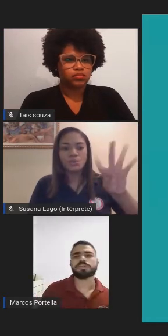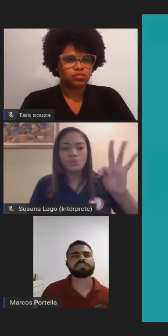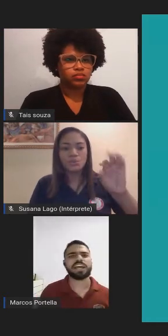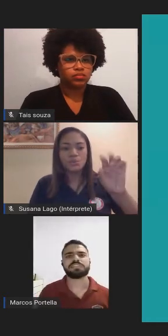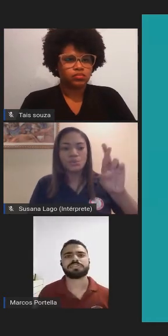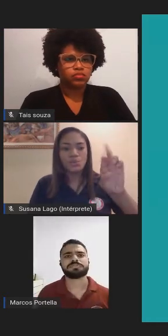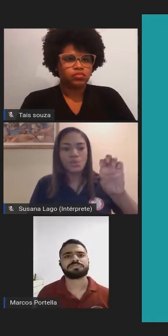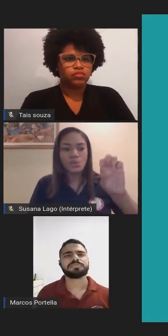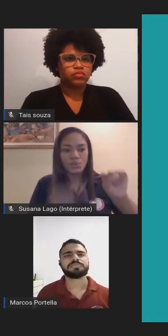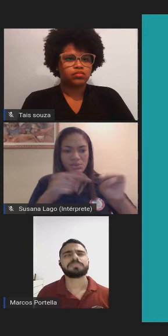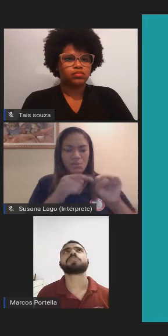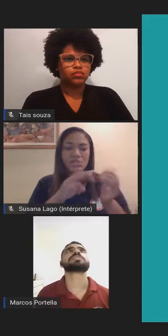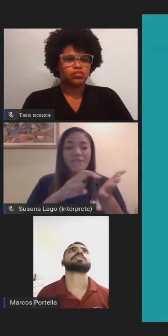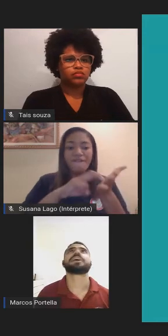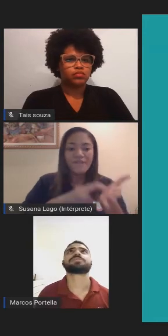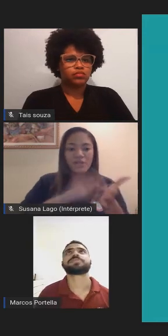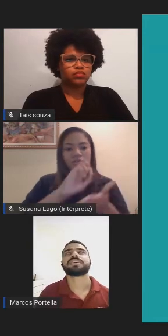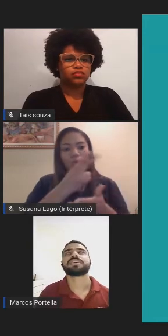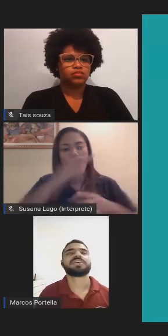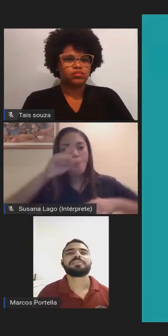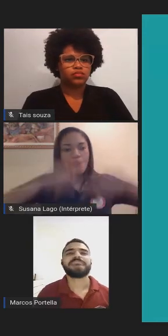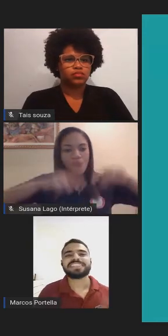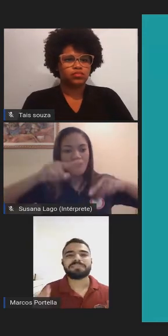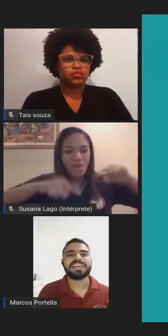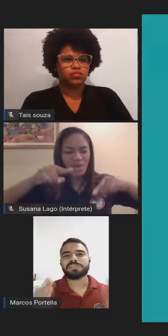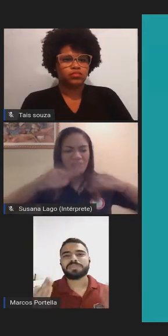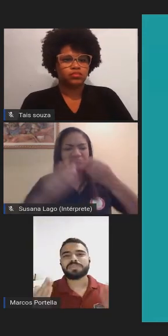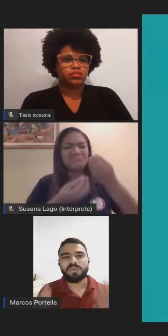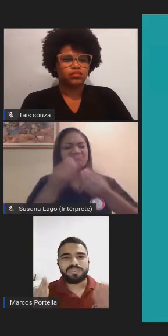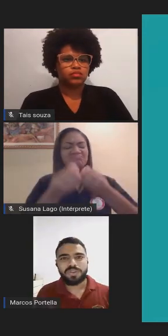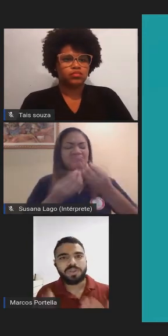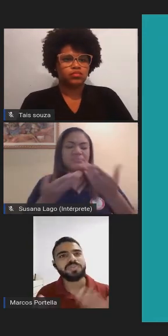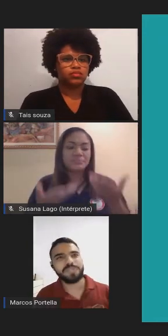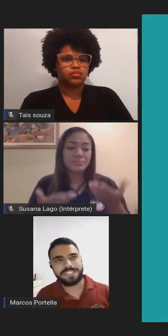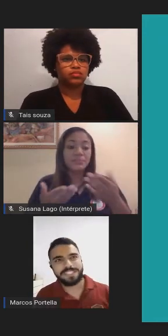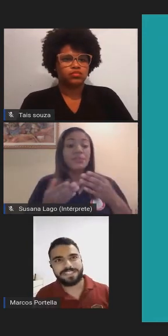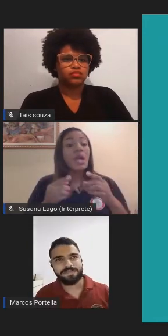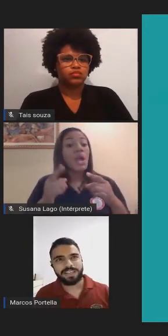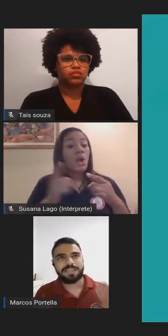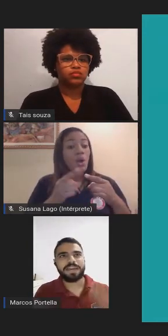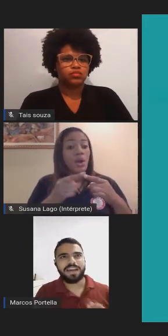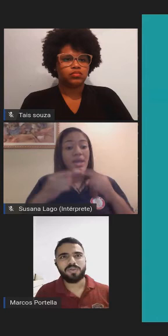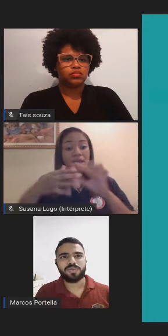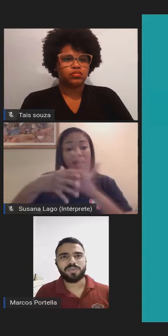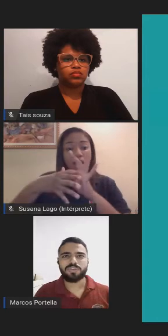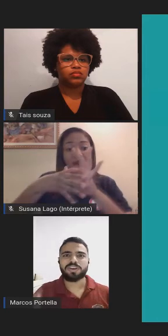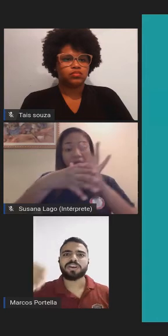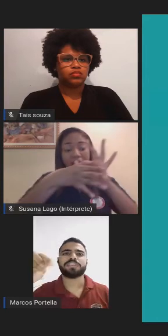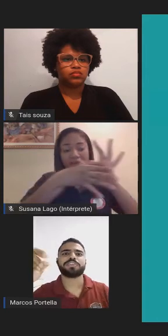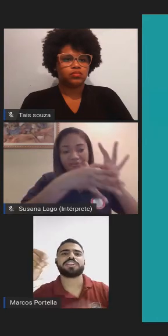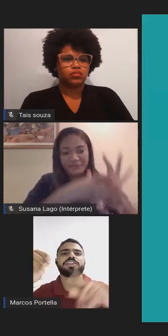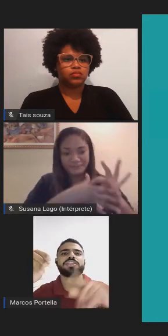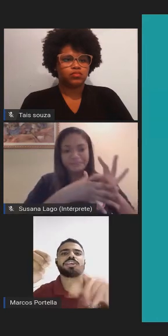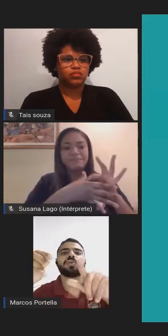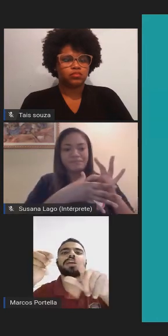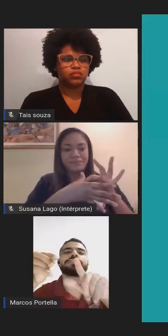ou podem ser variáveis. Como assim, Marcos? Basicamente, um condutor conduz. Se eu pegar o condutor e colocar